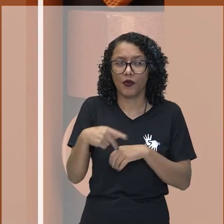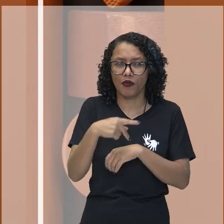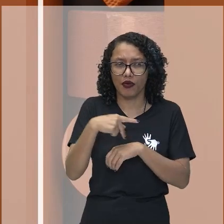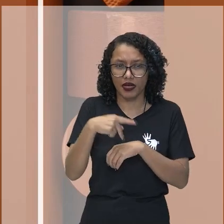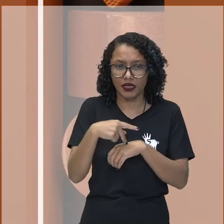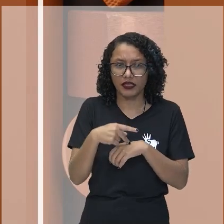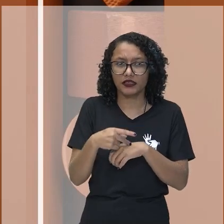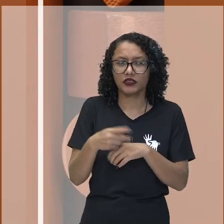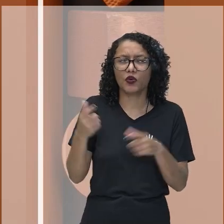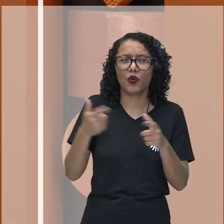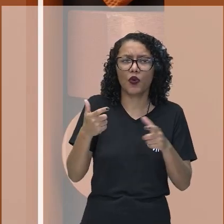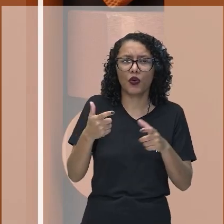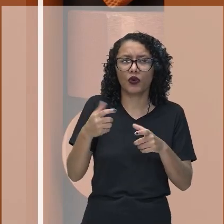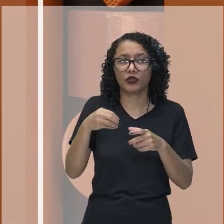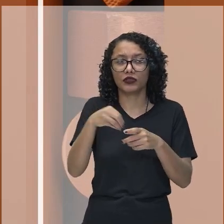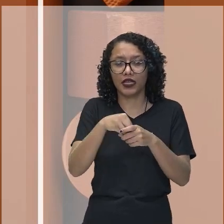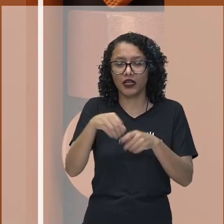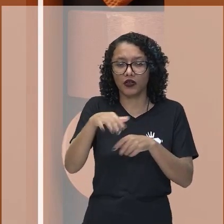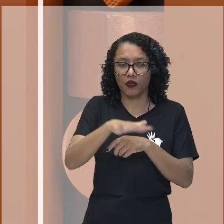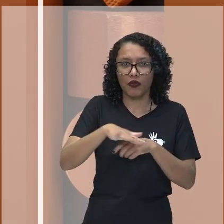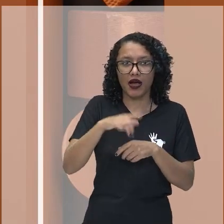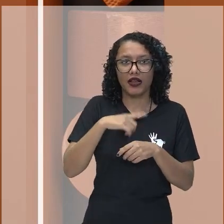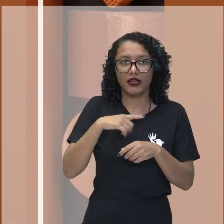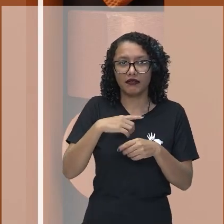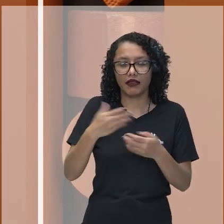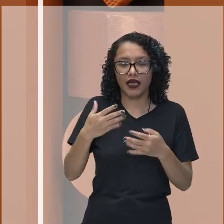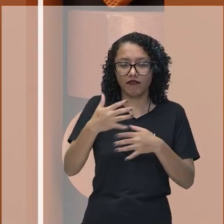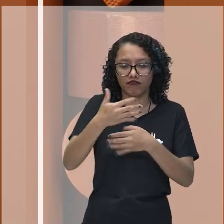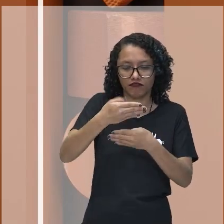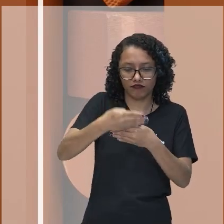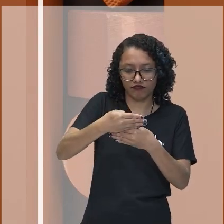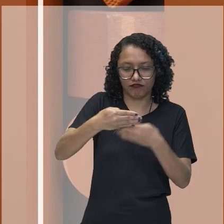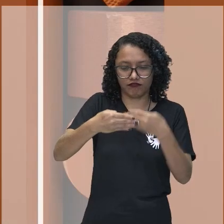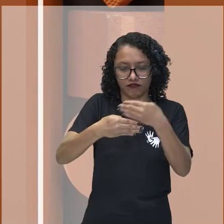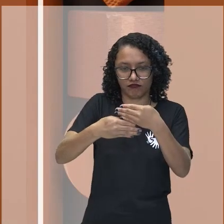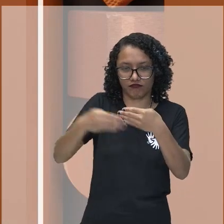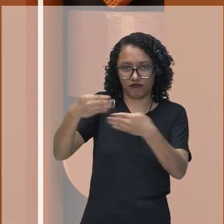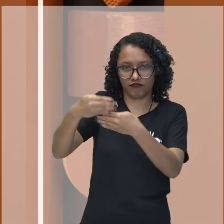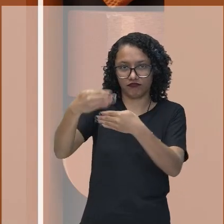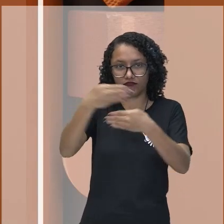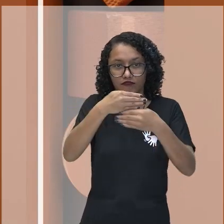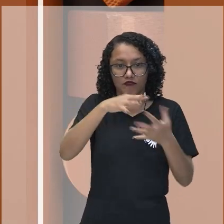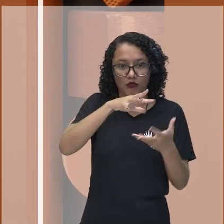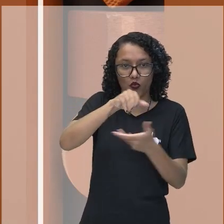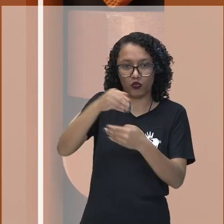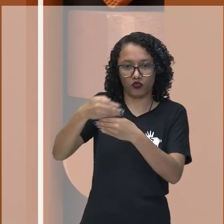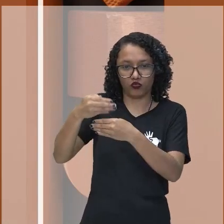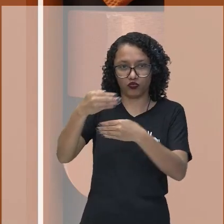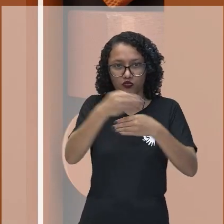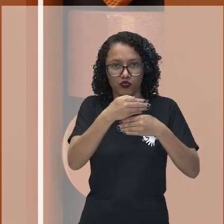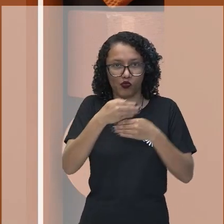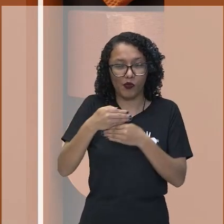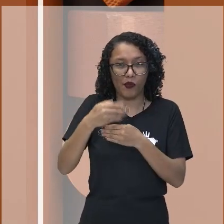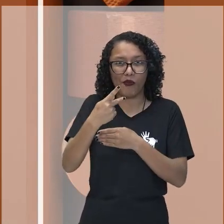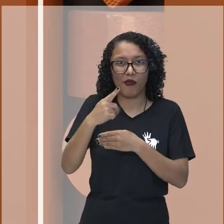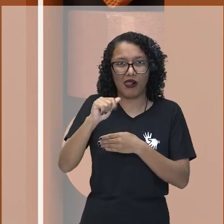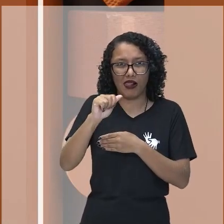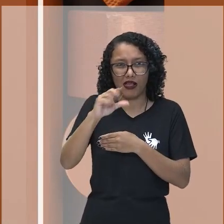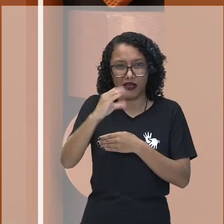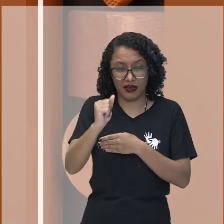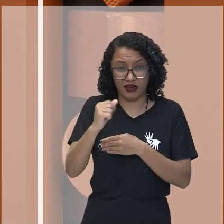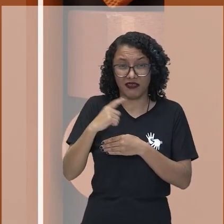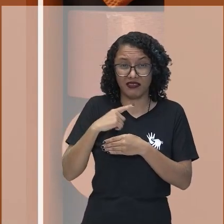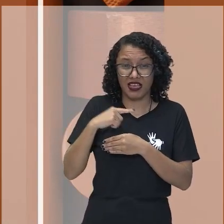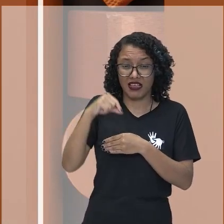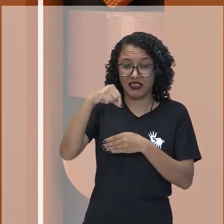em cima de divisões de placas tectônicas e vamos ter 4 divisões de placas